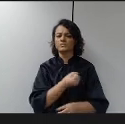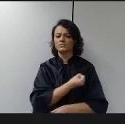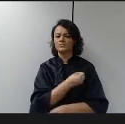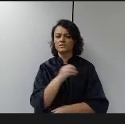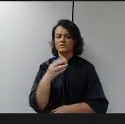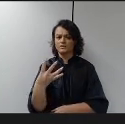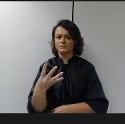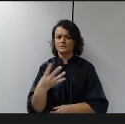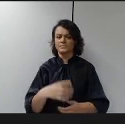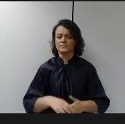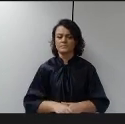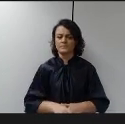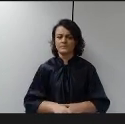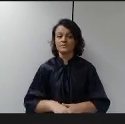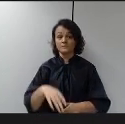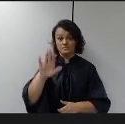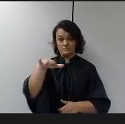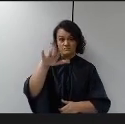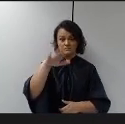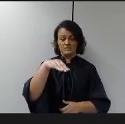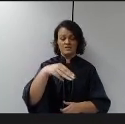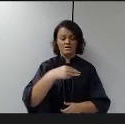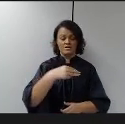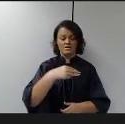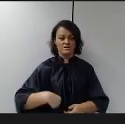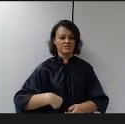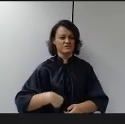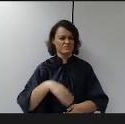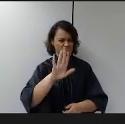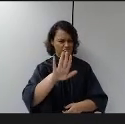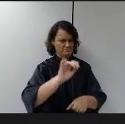4. Ministro Presidente, ele está voltando. Só um minuto, por favor.